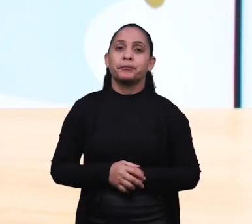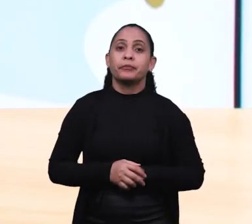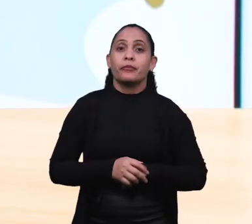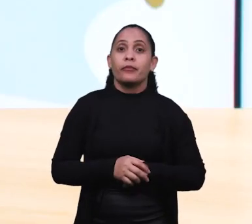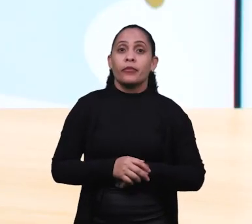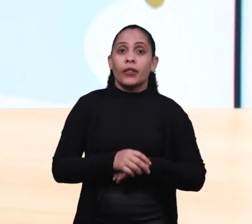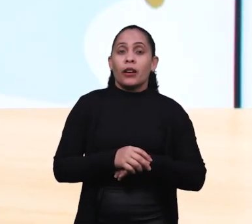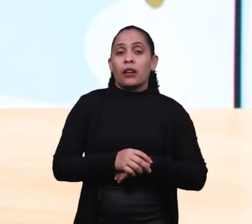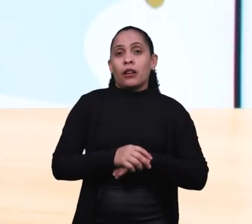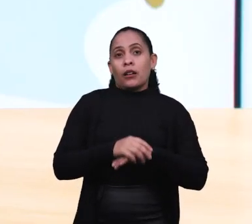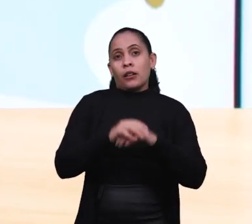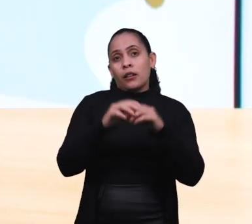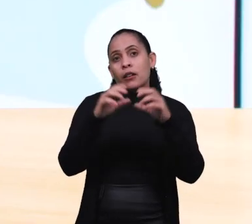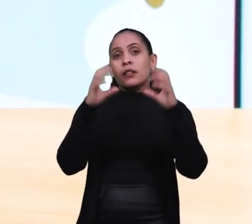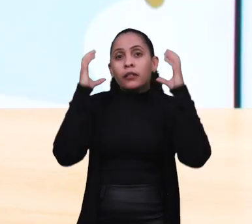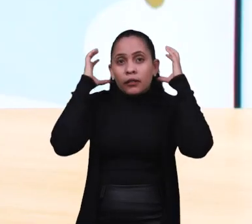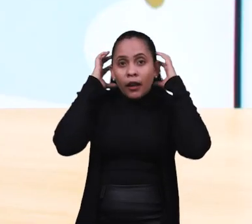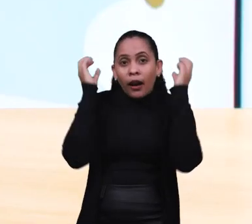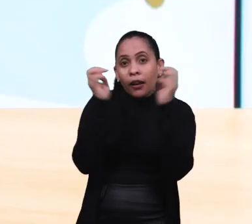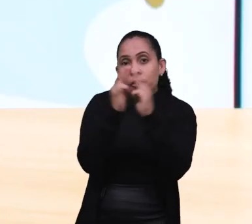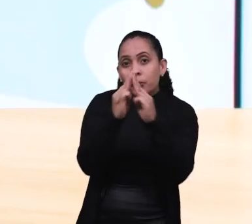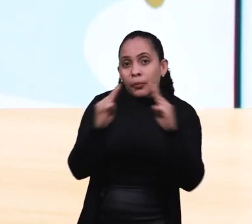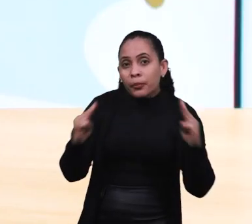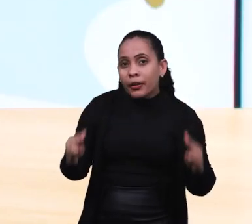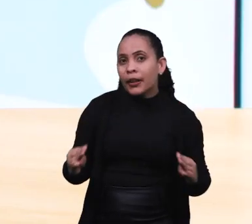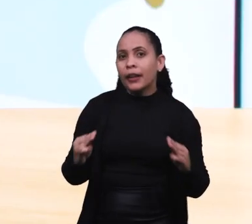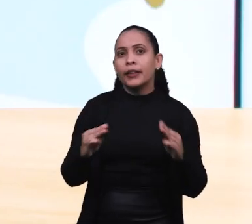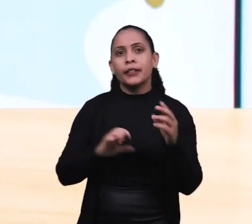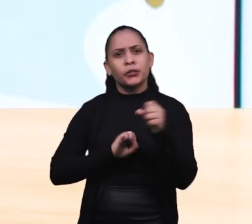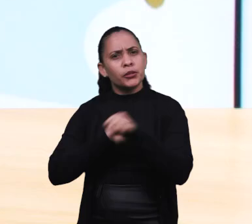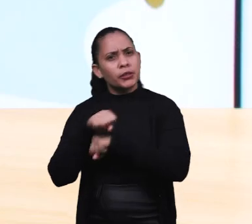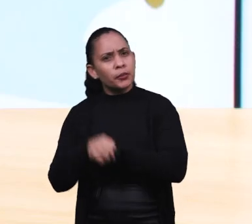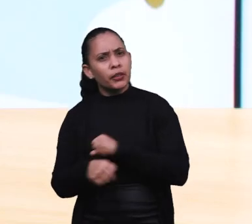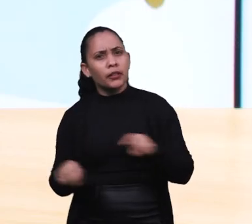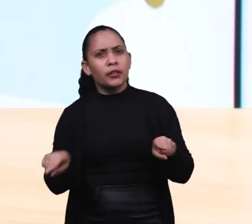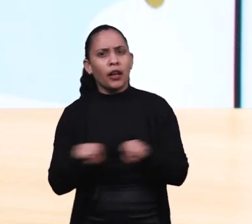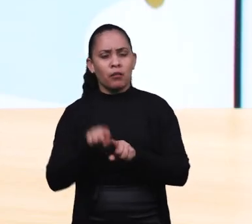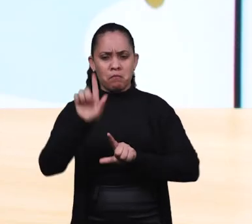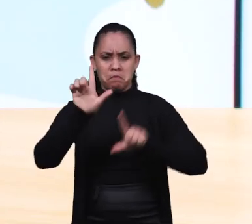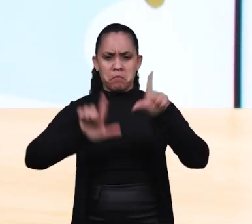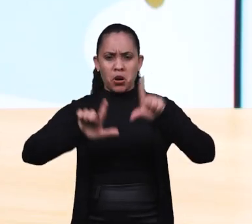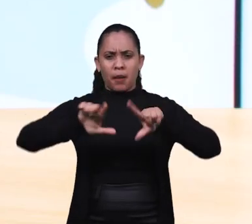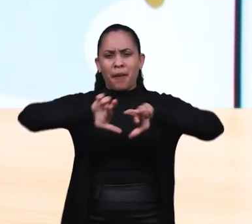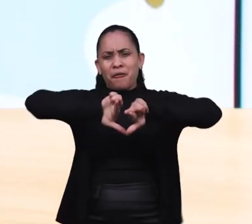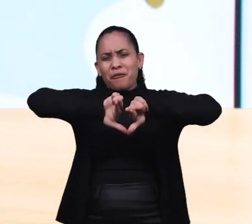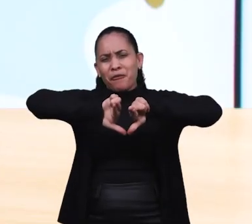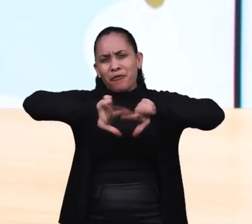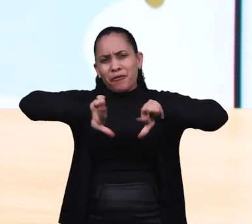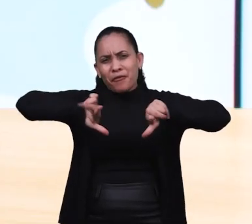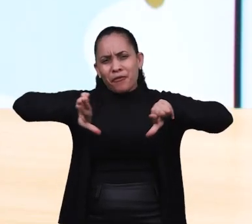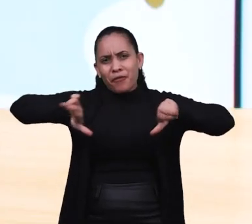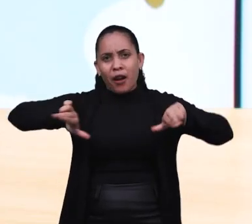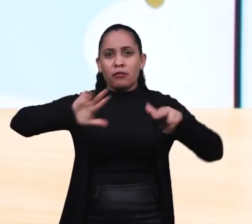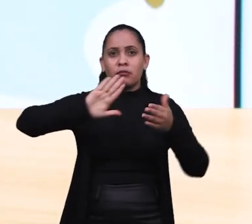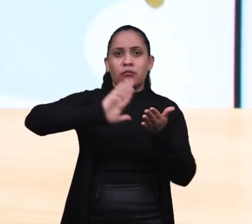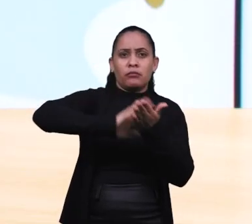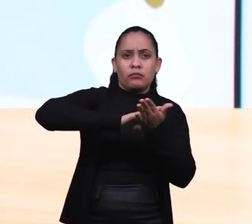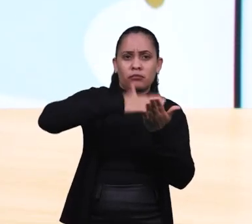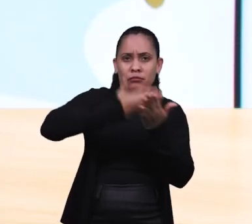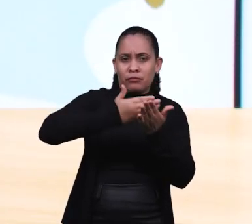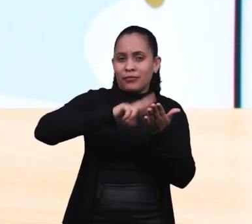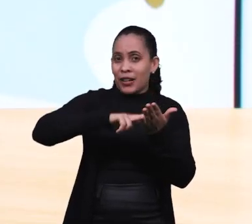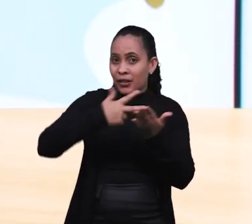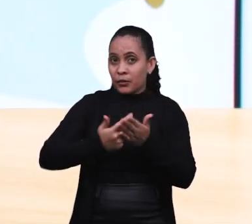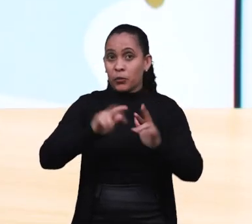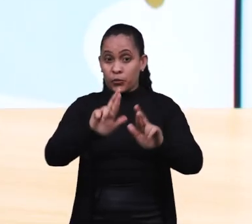nos cultos, também nos seminários, e agora nós temos cada vez mais programas e diversos conteúdos sendo